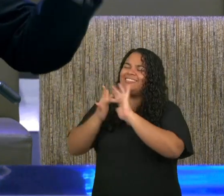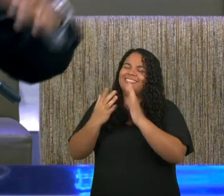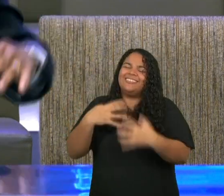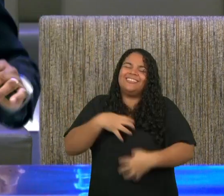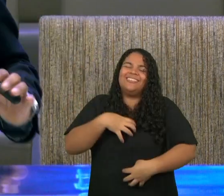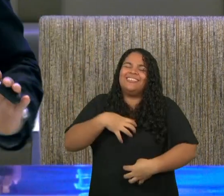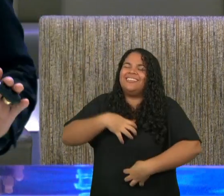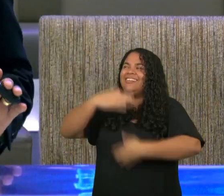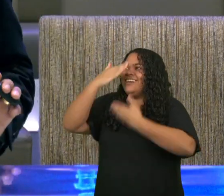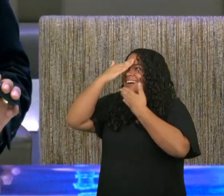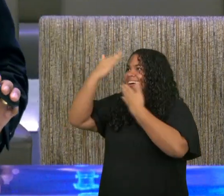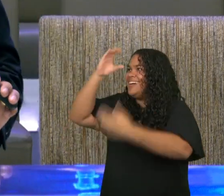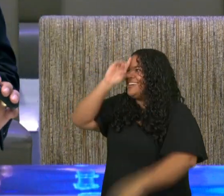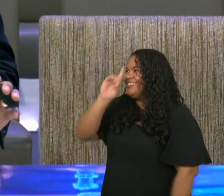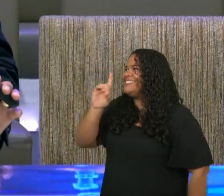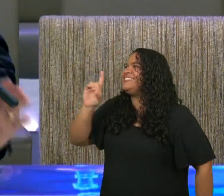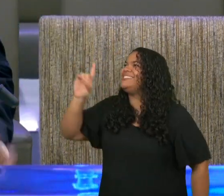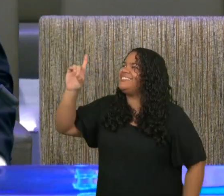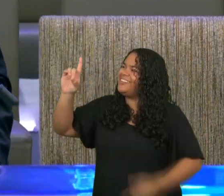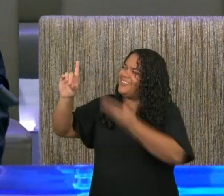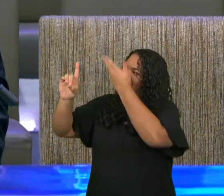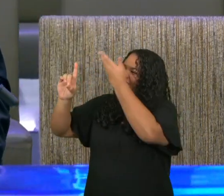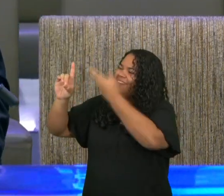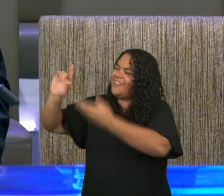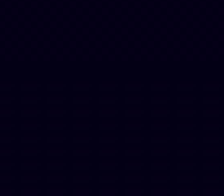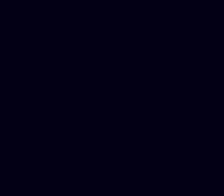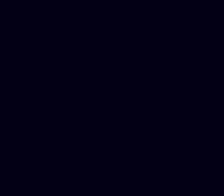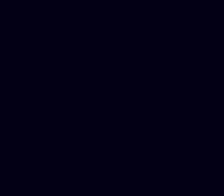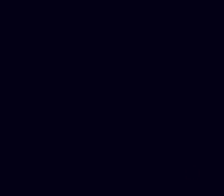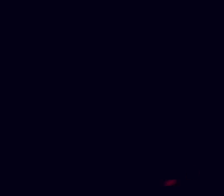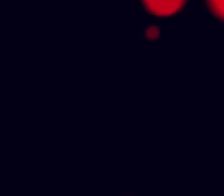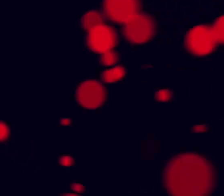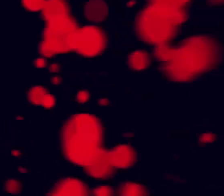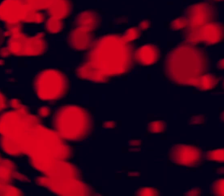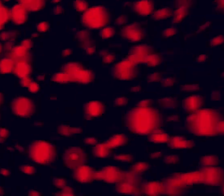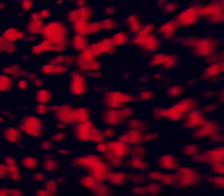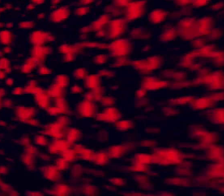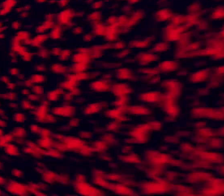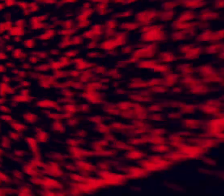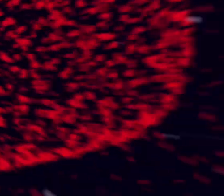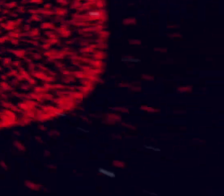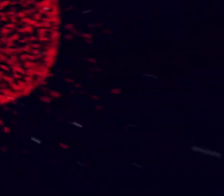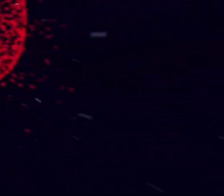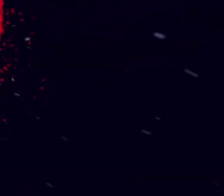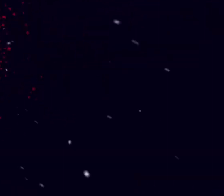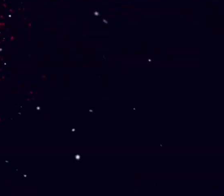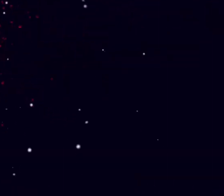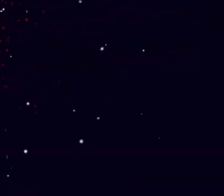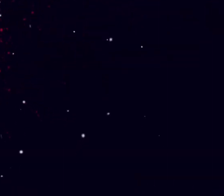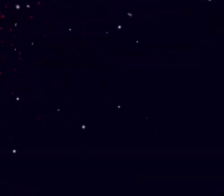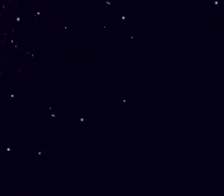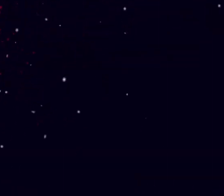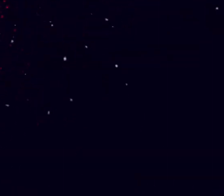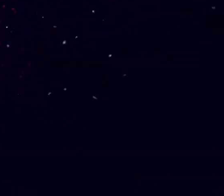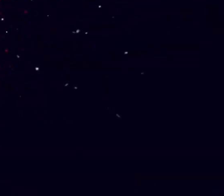Deus por tudo que o Senhor Deus tem nos concedido, pela palavra que Ele nos tem dado